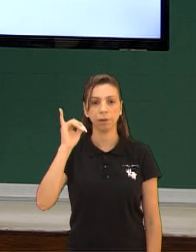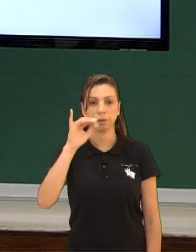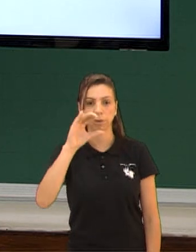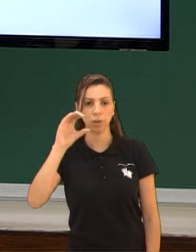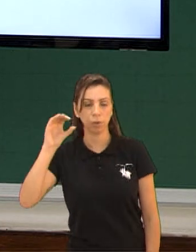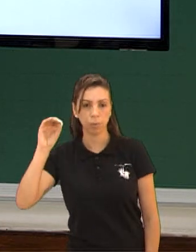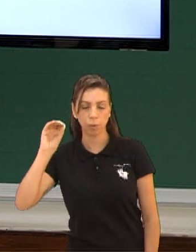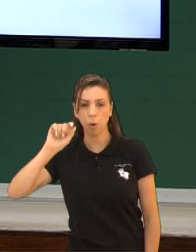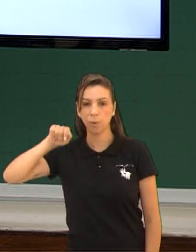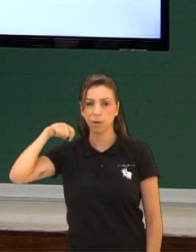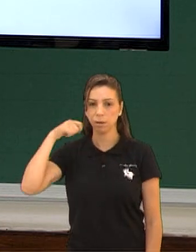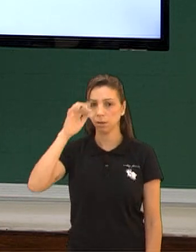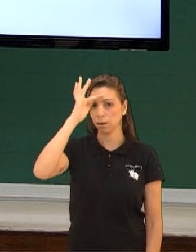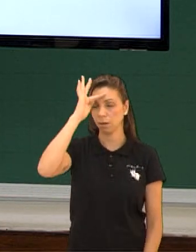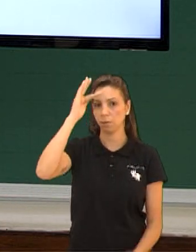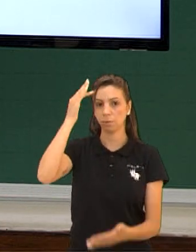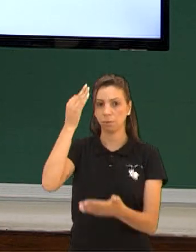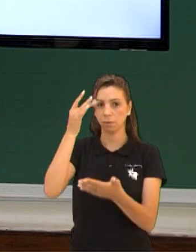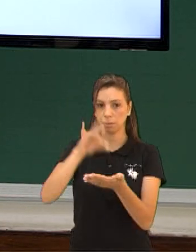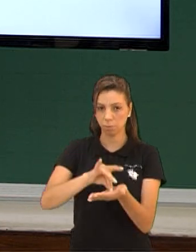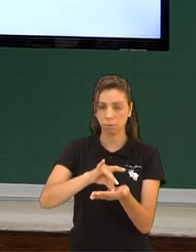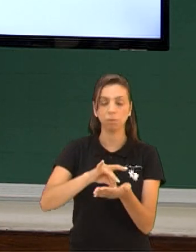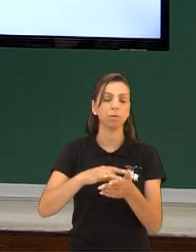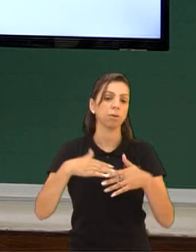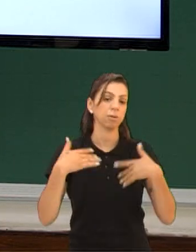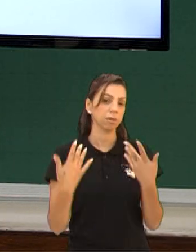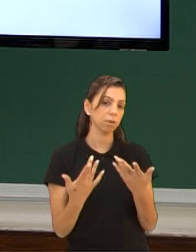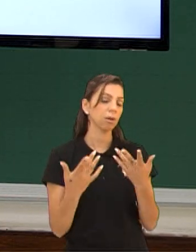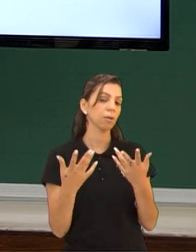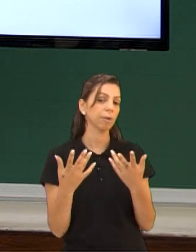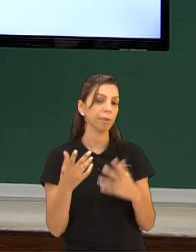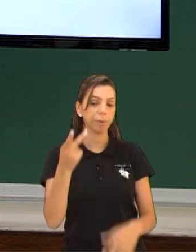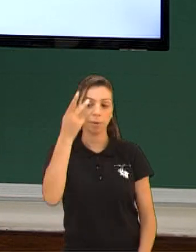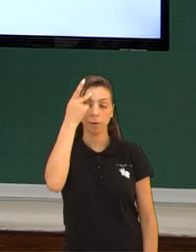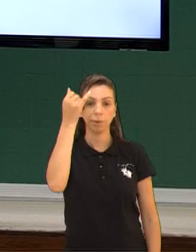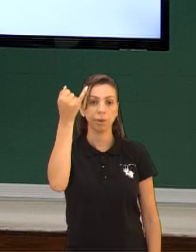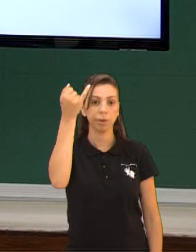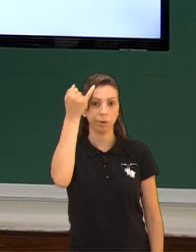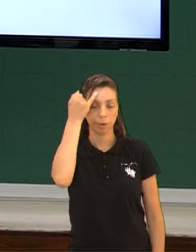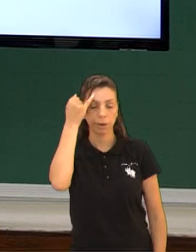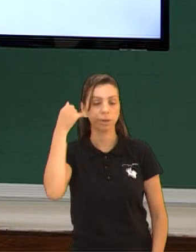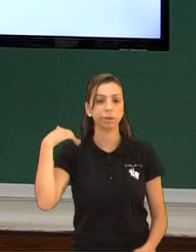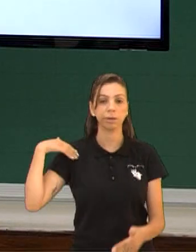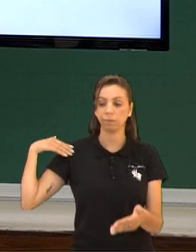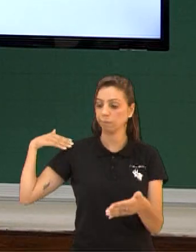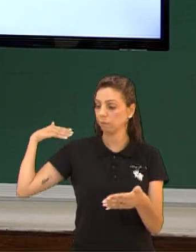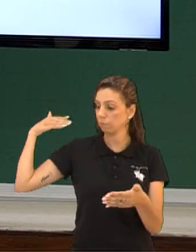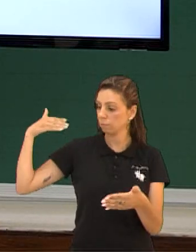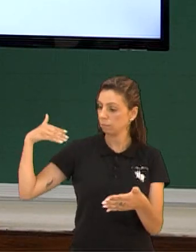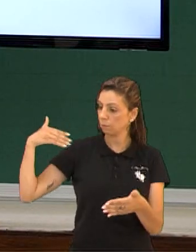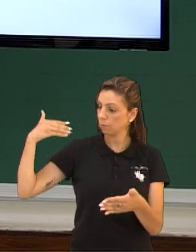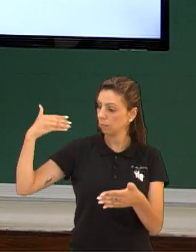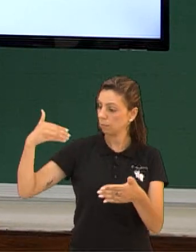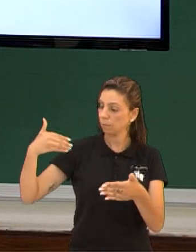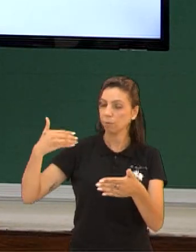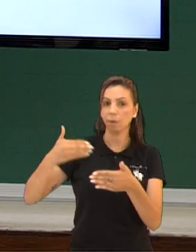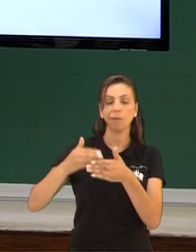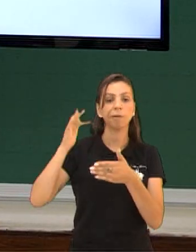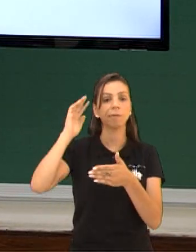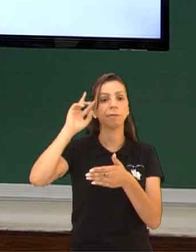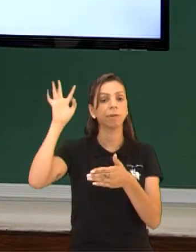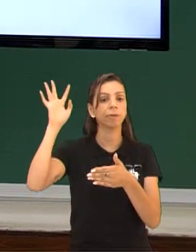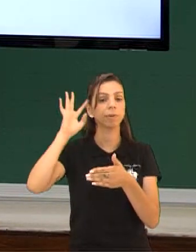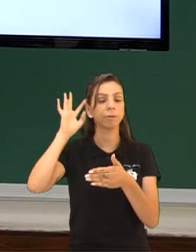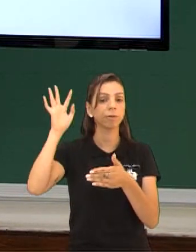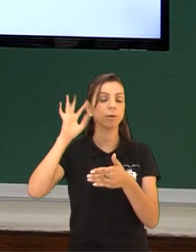é isso. A questão é a seguinte: ao ver do Kant, toda a história da filosofia se